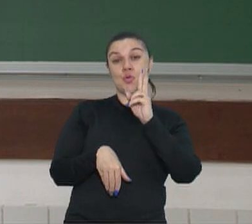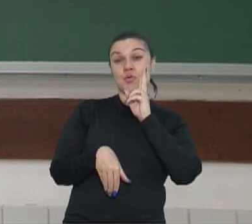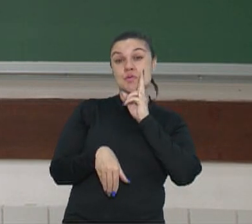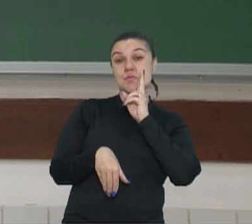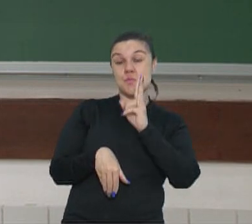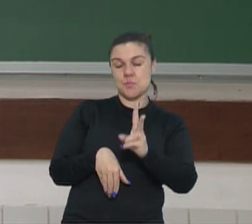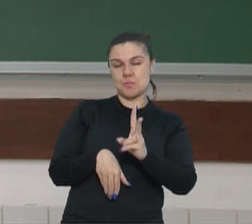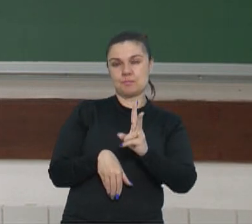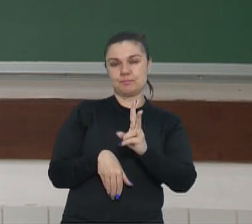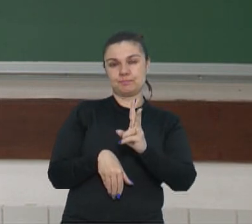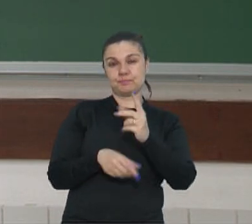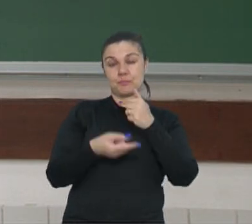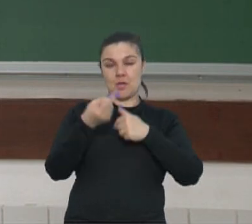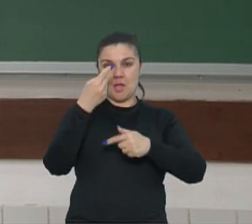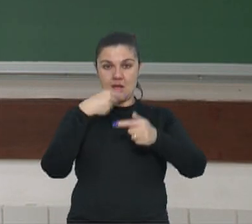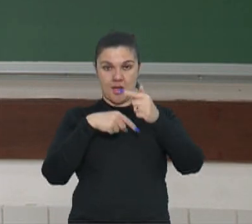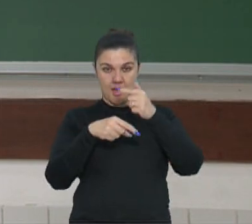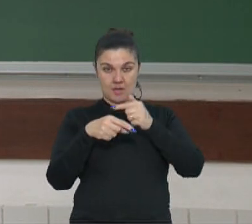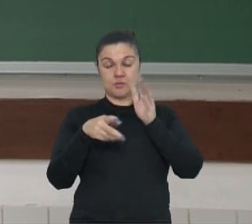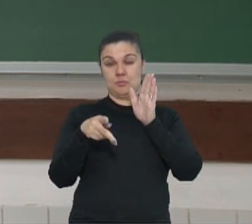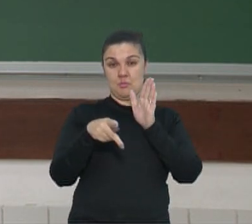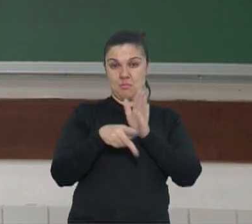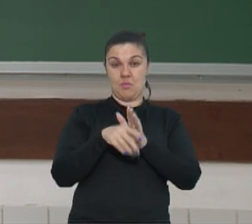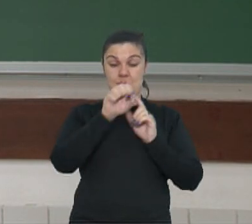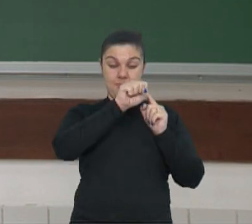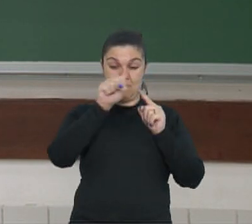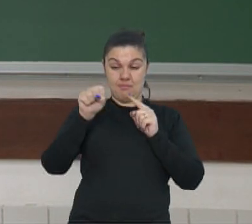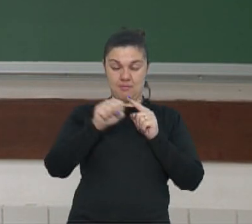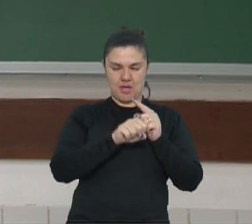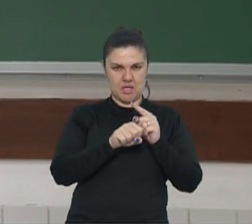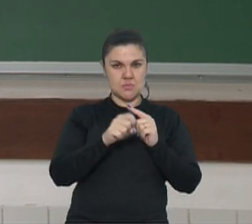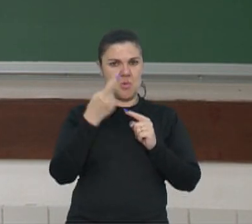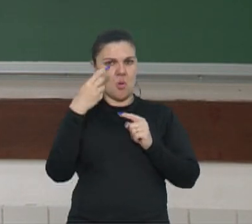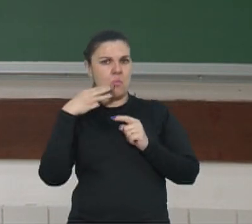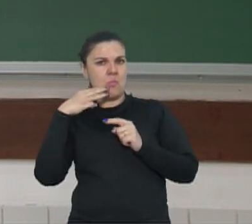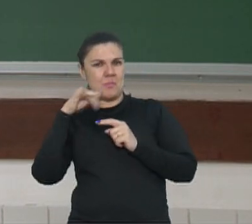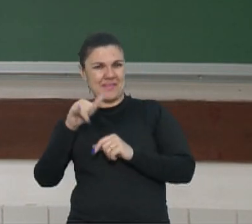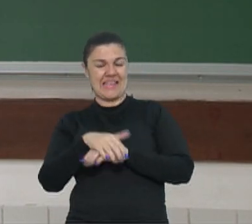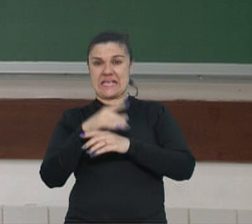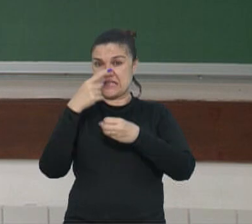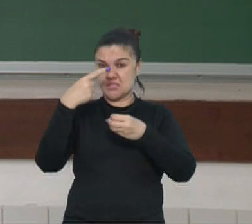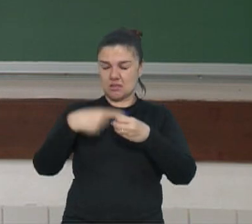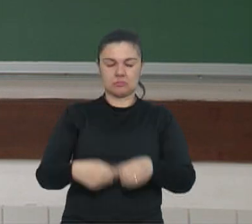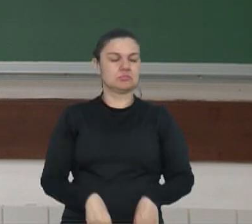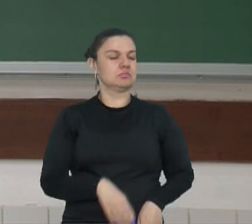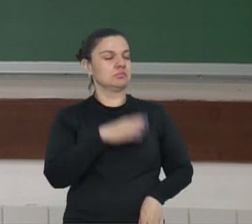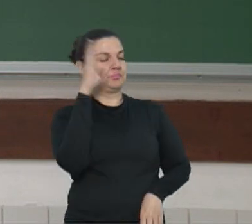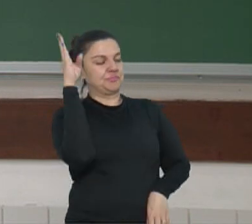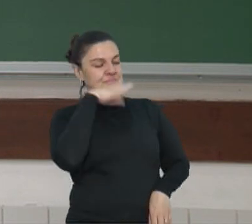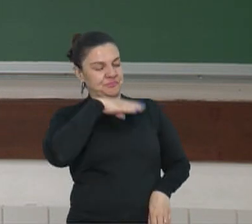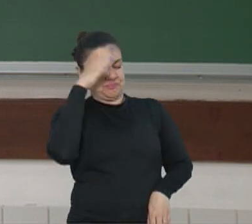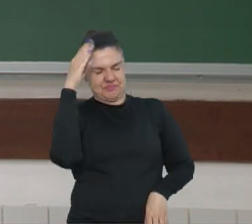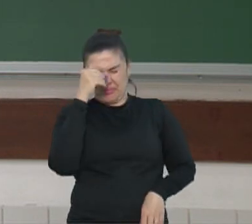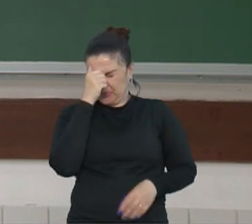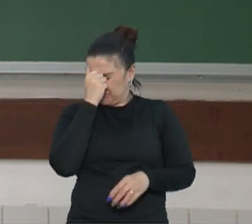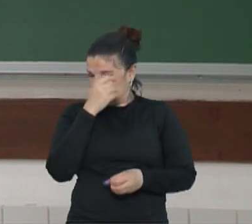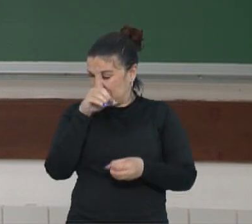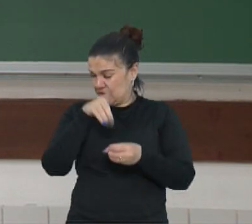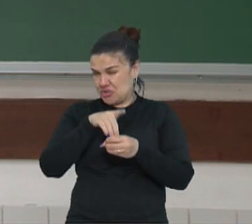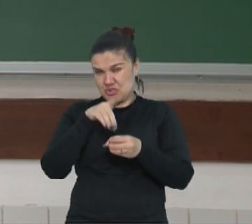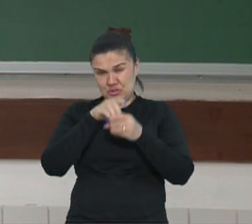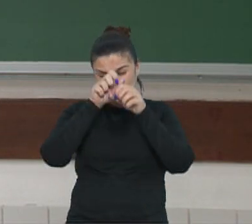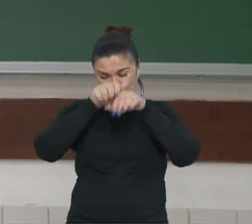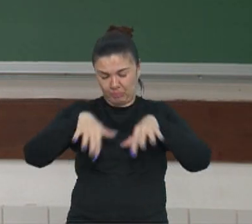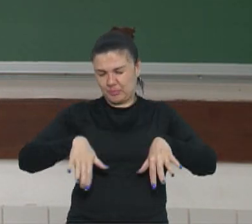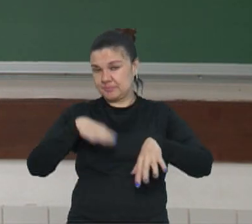de enxofre para cada 1 milhão de partículas. E aí, gente, na cidade era um cheiro horrível, aquele cheiro do diesel vem dos átomos de